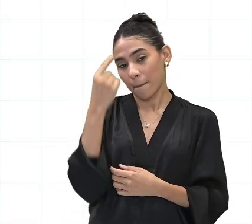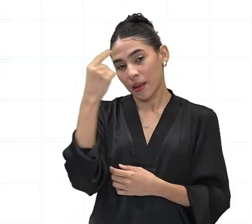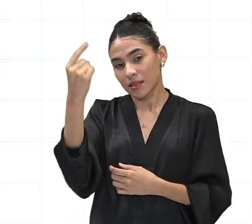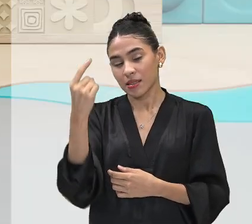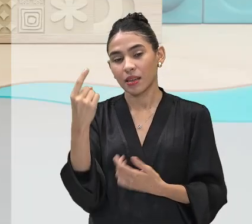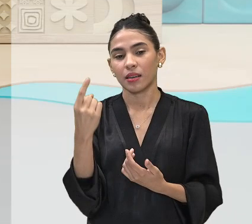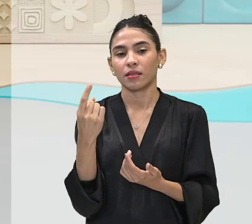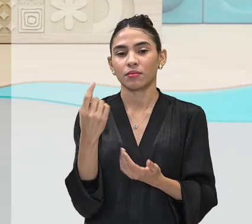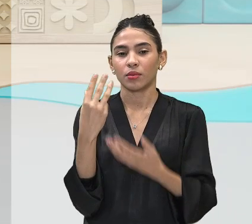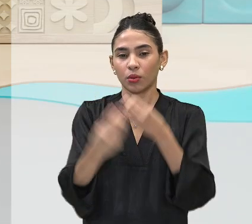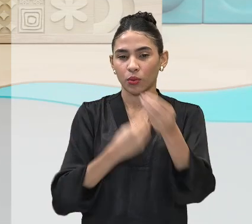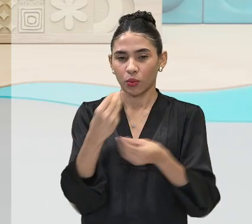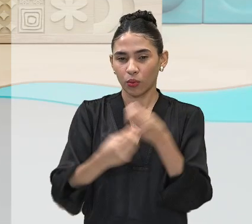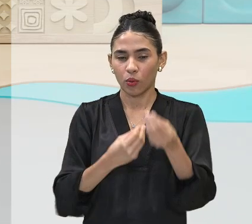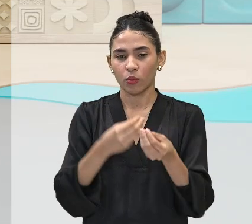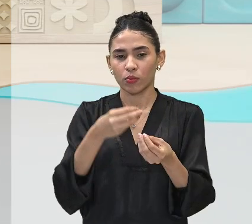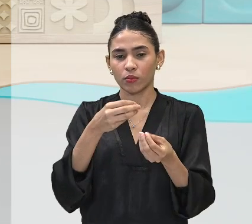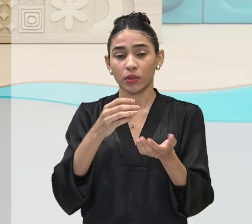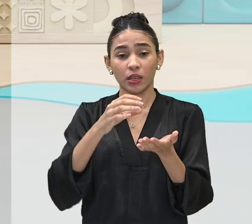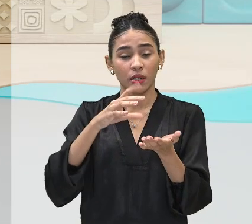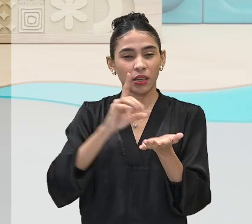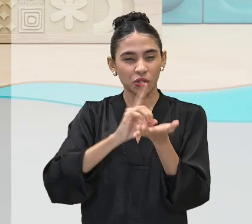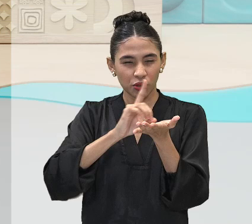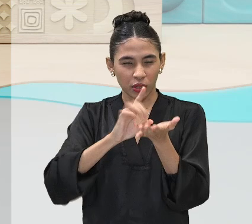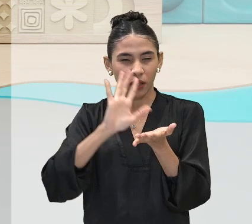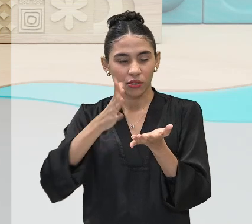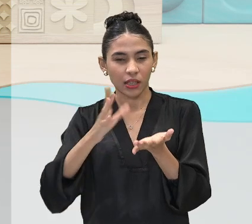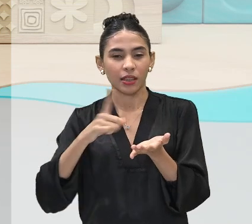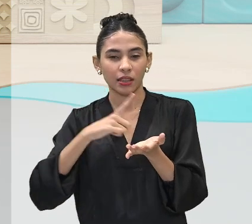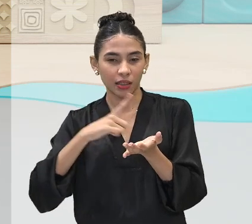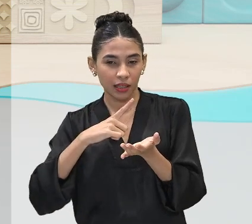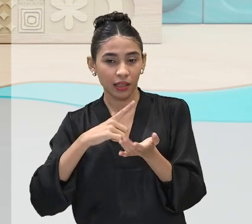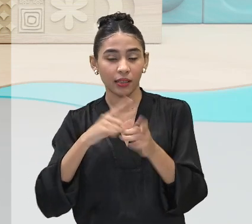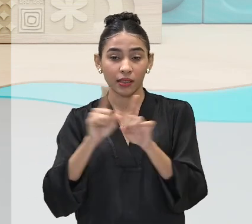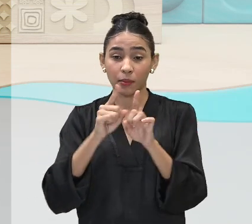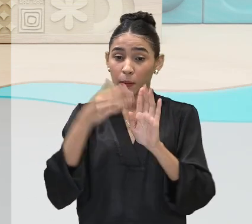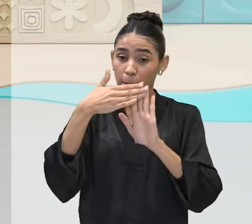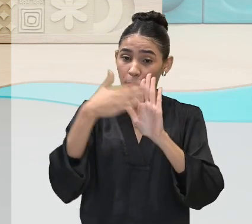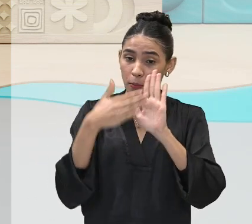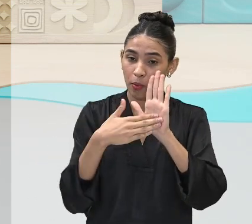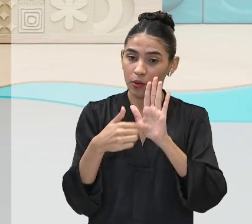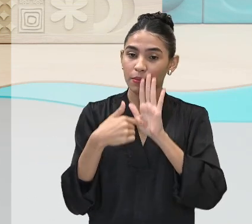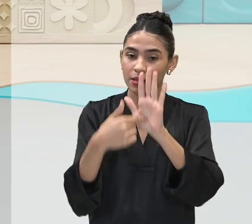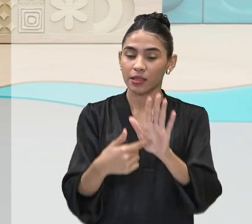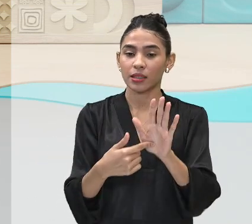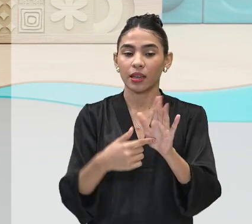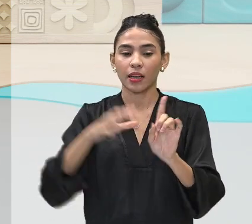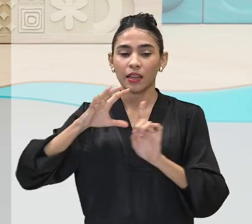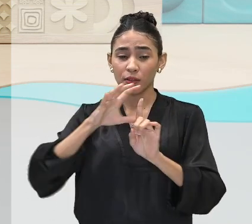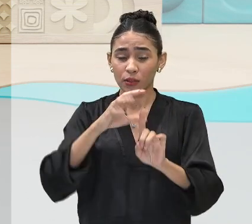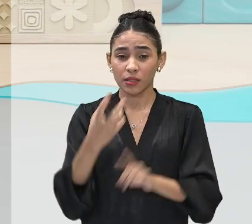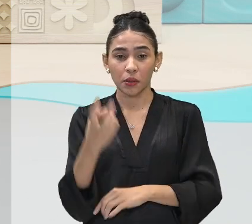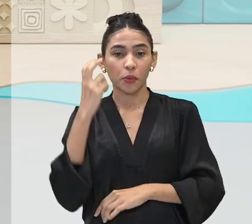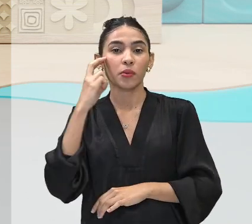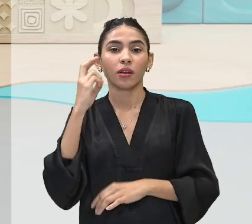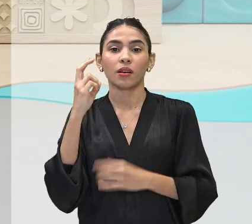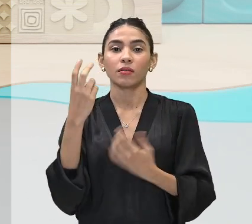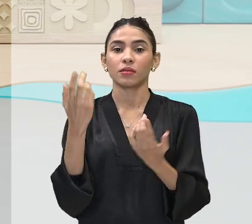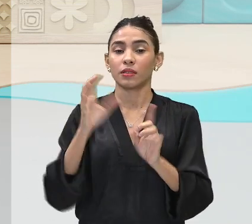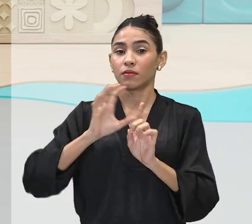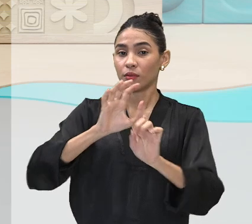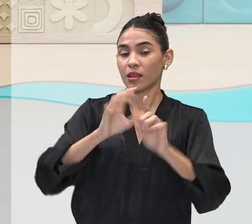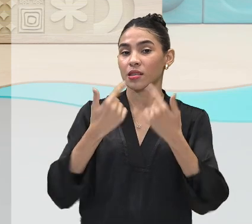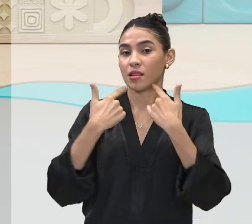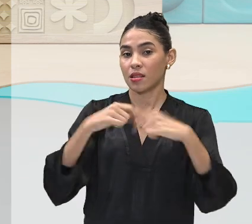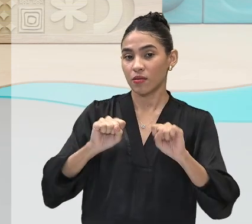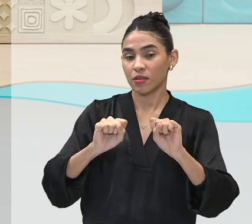questões, existe esse dicionário, já existem iniciativas que trazem para mostrar o quanto essa influência cultural, essa influência